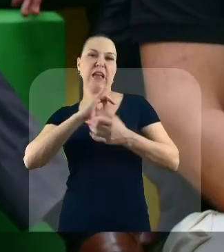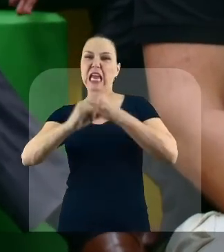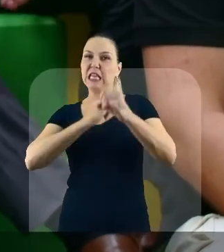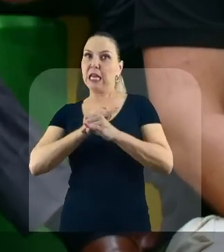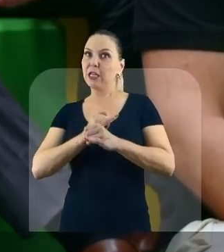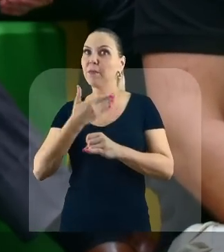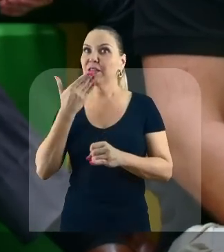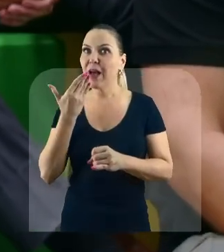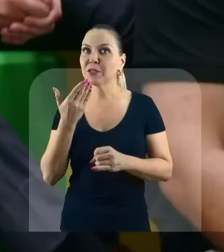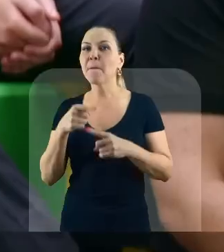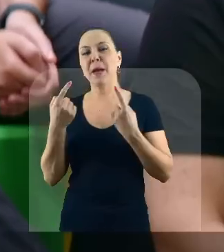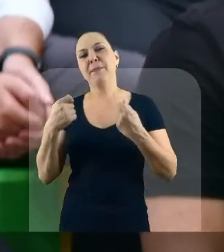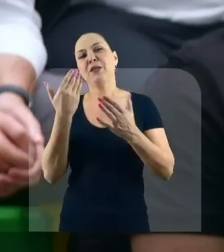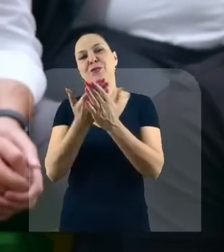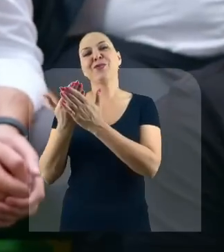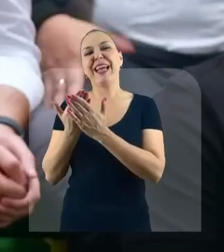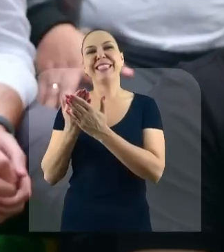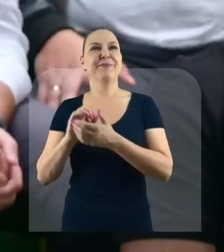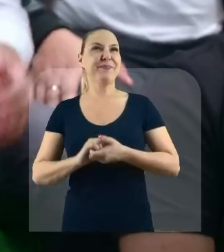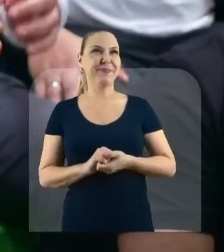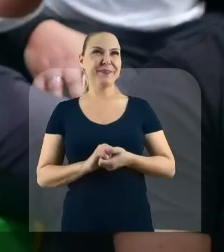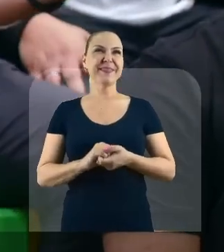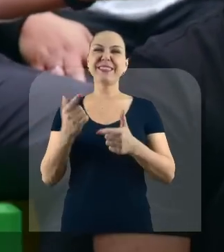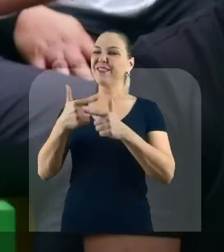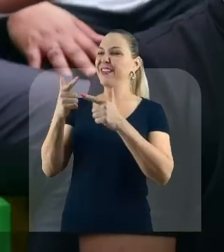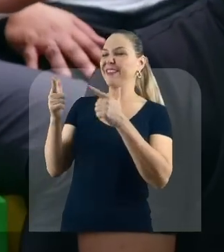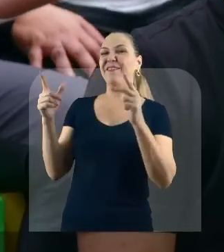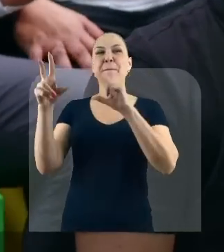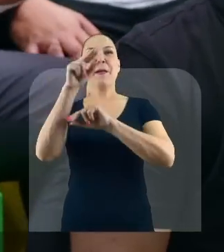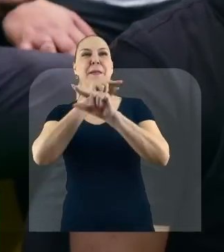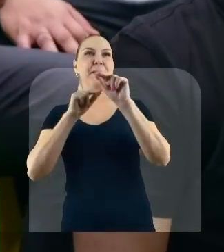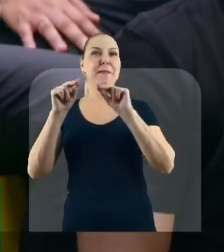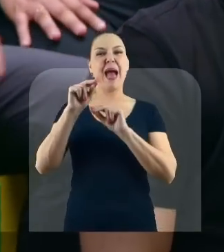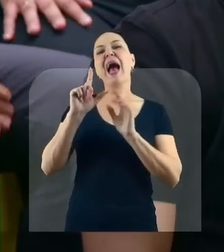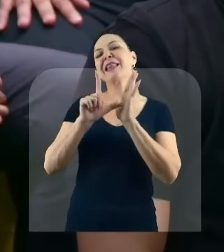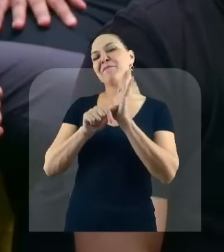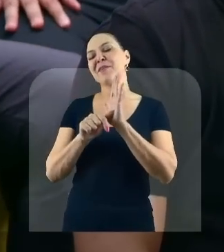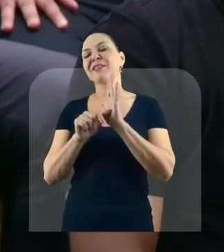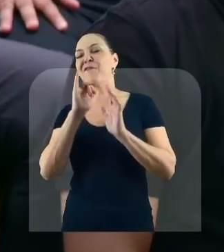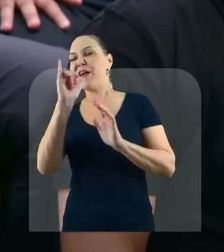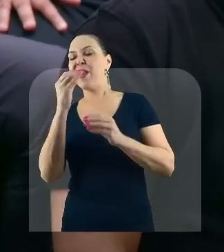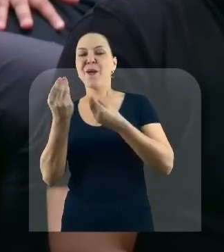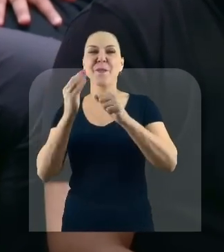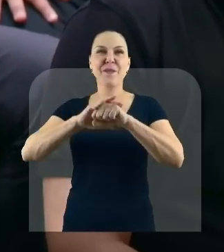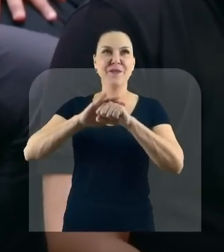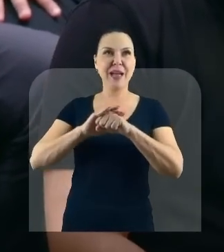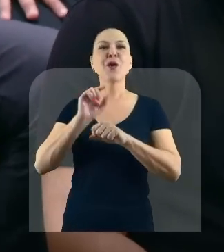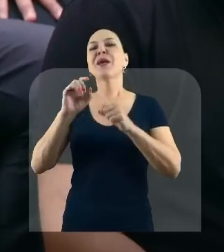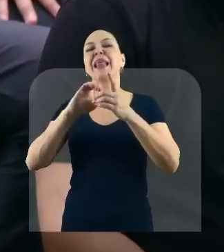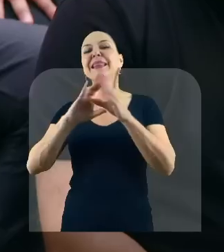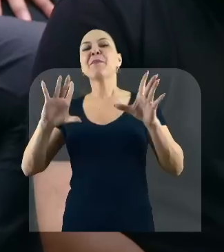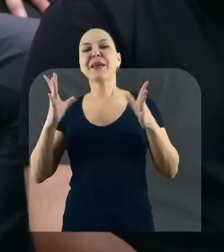do professor de história, da General. Isso, o problema é... depois eu conto para vocês como é que resolve o problema. Fernando Holliday, o que é